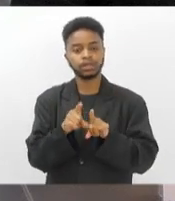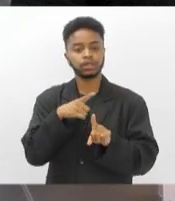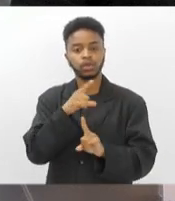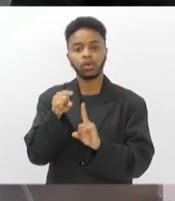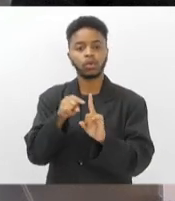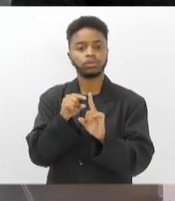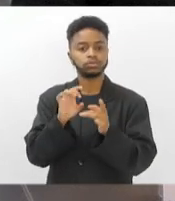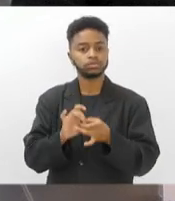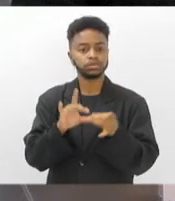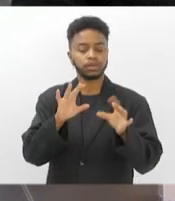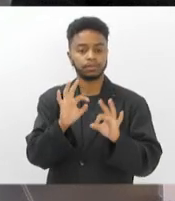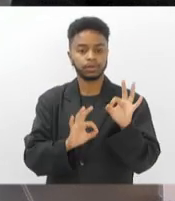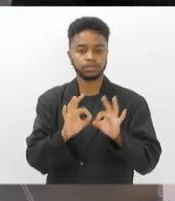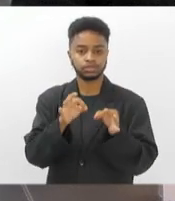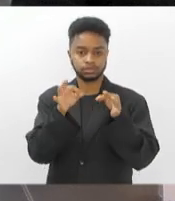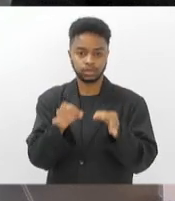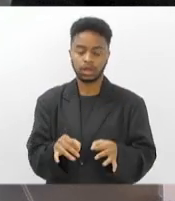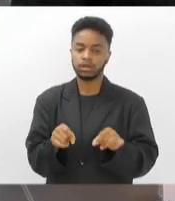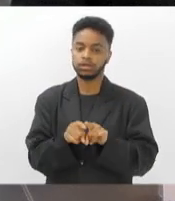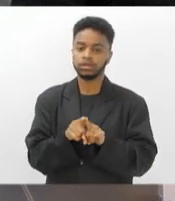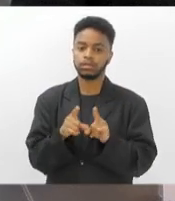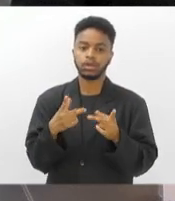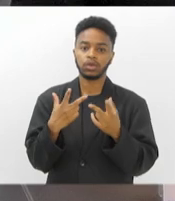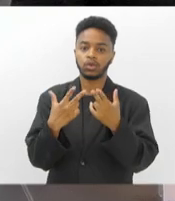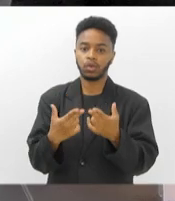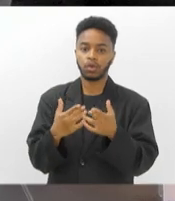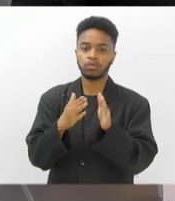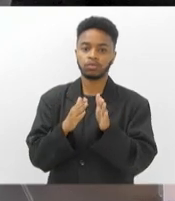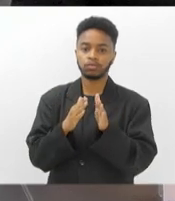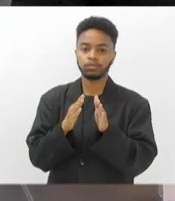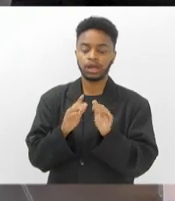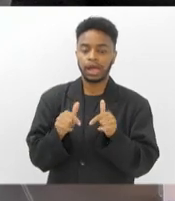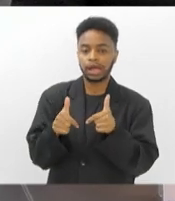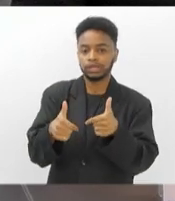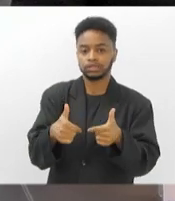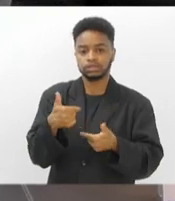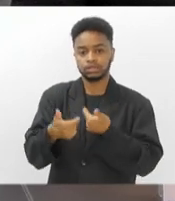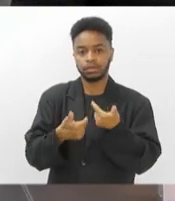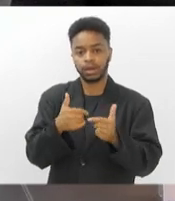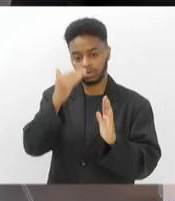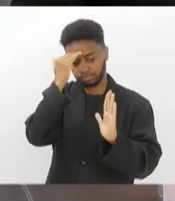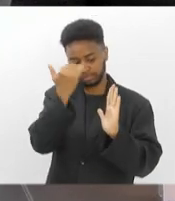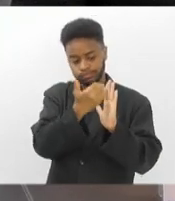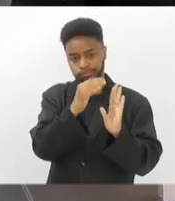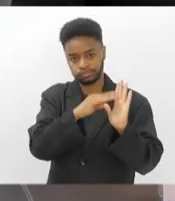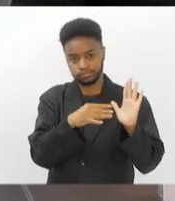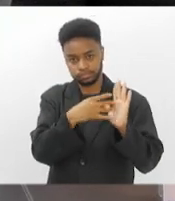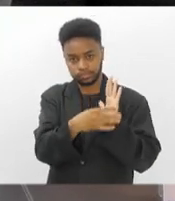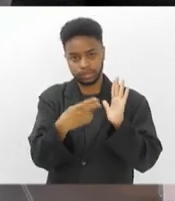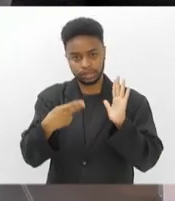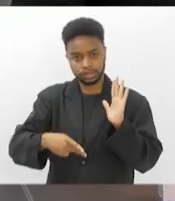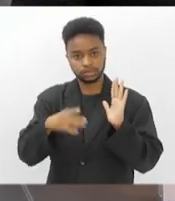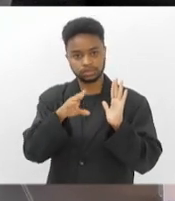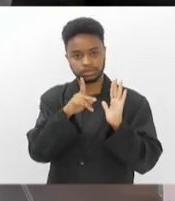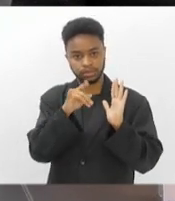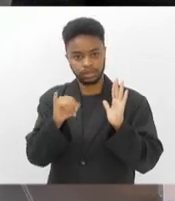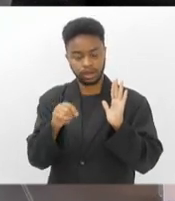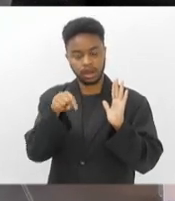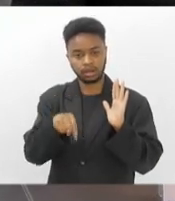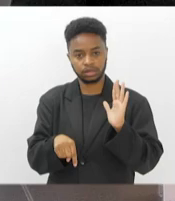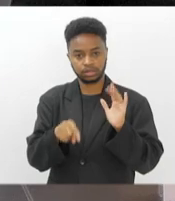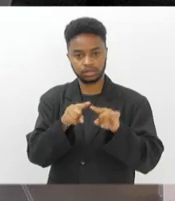adequado planejamento assim como a boa e fiel efetiva execução dos trabalhos desta comissão parlamentar de inquérito nesta